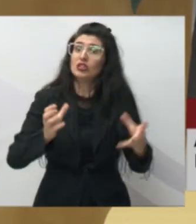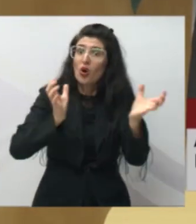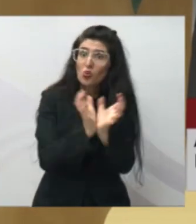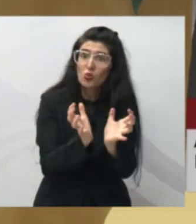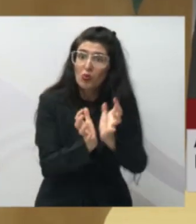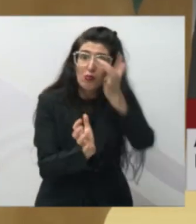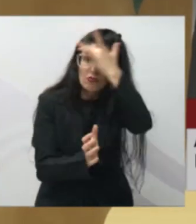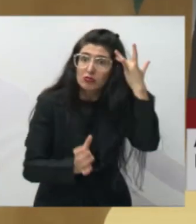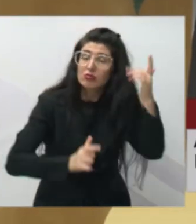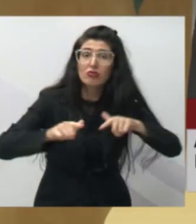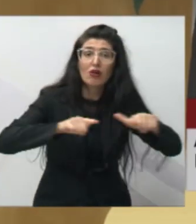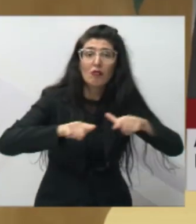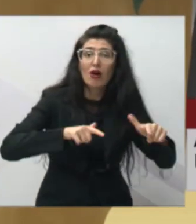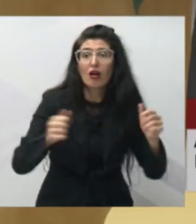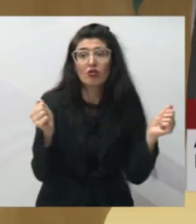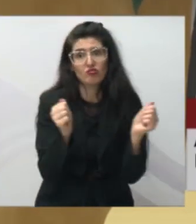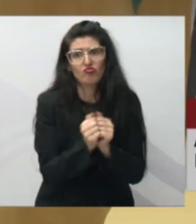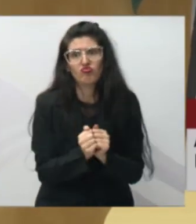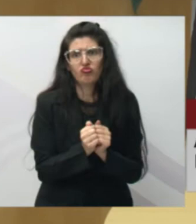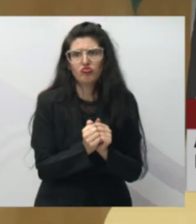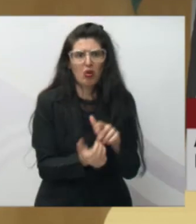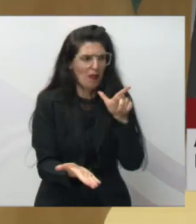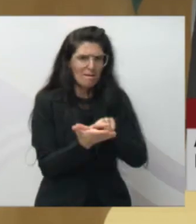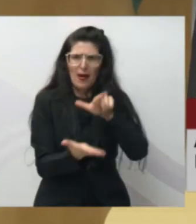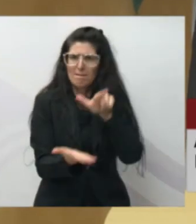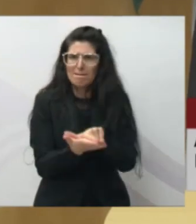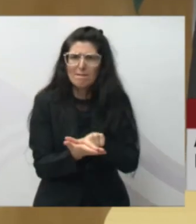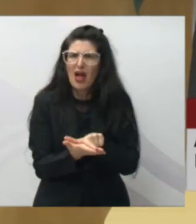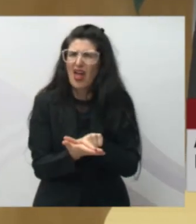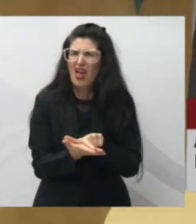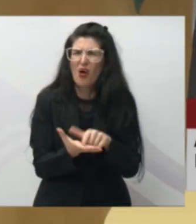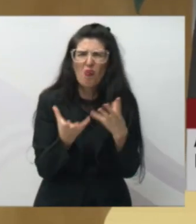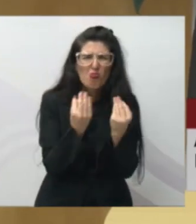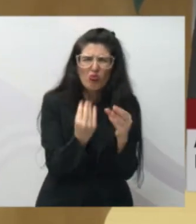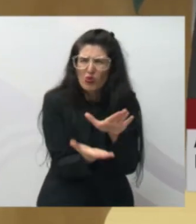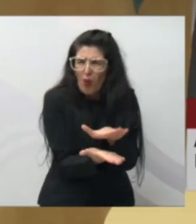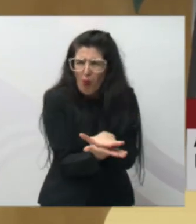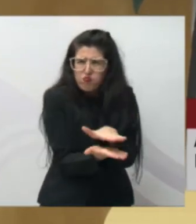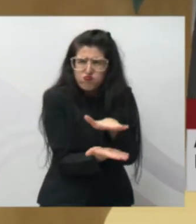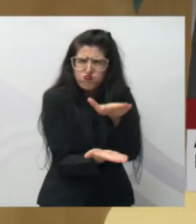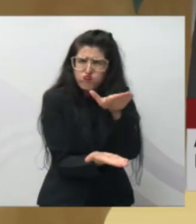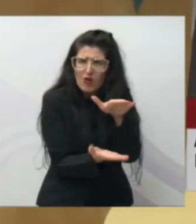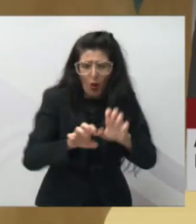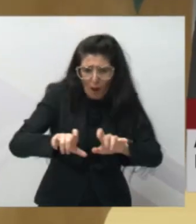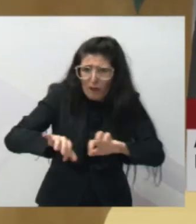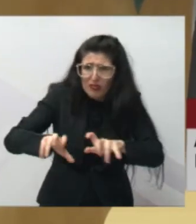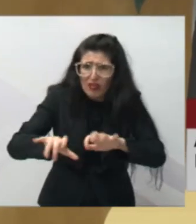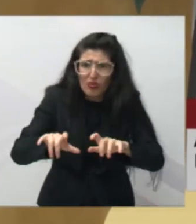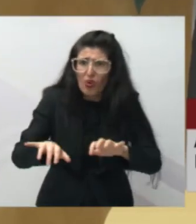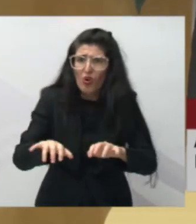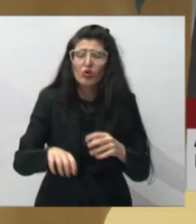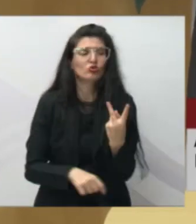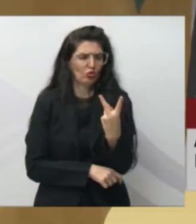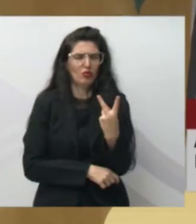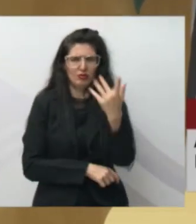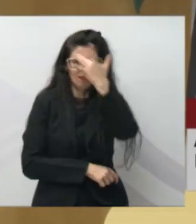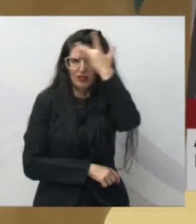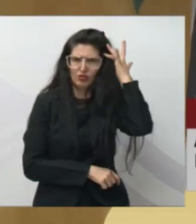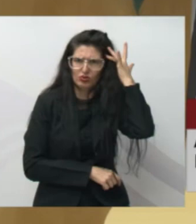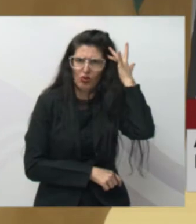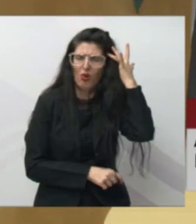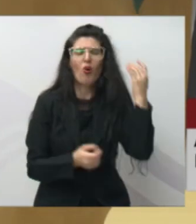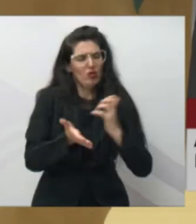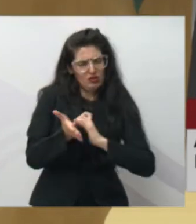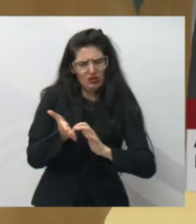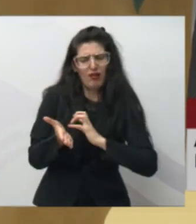conta dos projetos, da papelada, da burocracia de dentro do gabinete. 2 pessoas é o suficiente dentro do gabinete, para ficar dentro